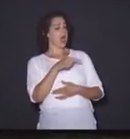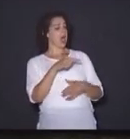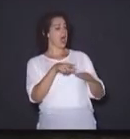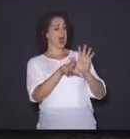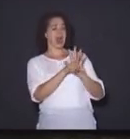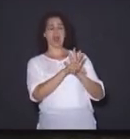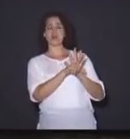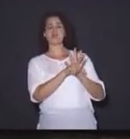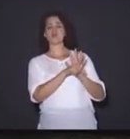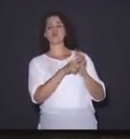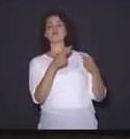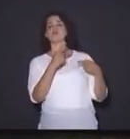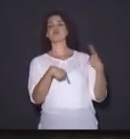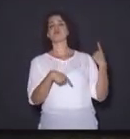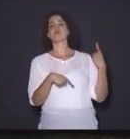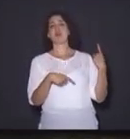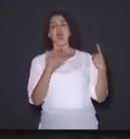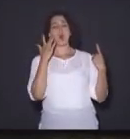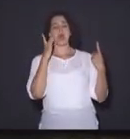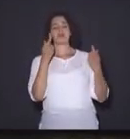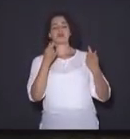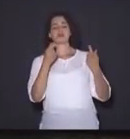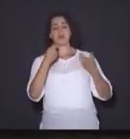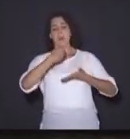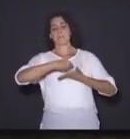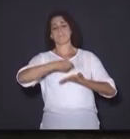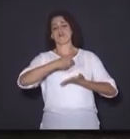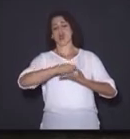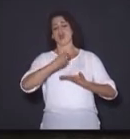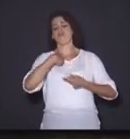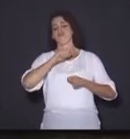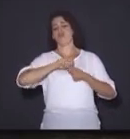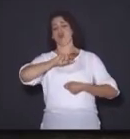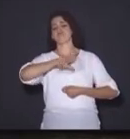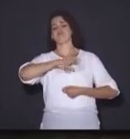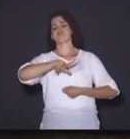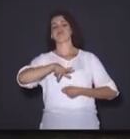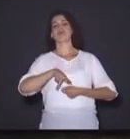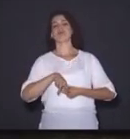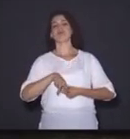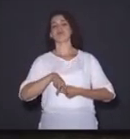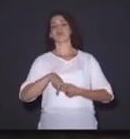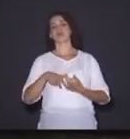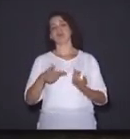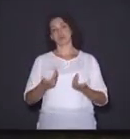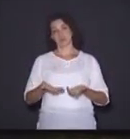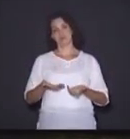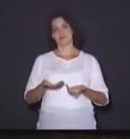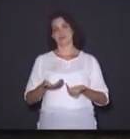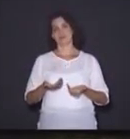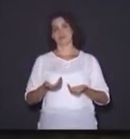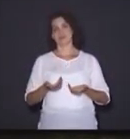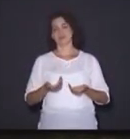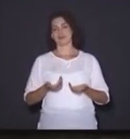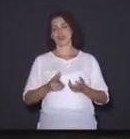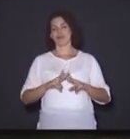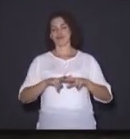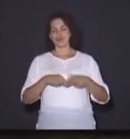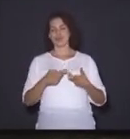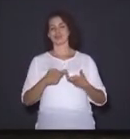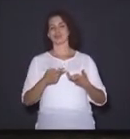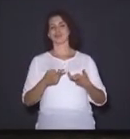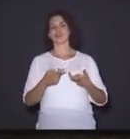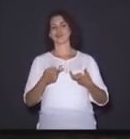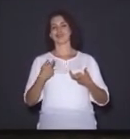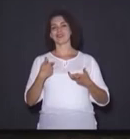acontecendo não me sinto obrigado a fazer então esse essa própria revelação desse quadro que eu falo pra